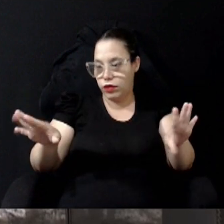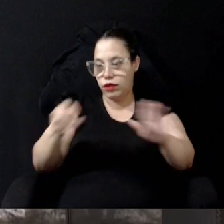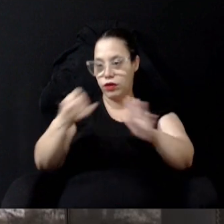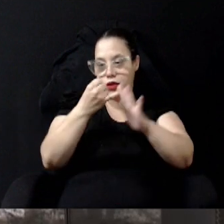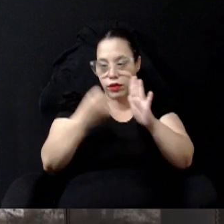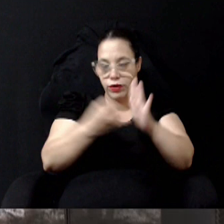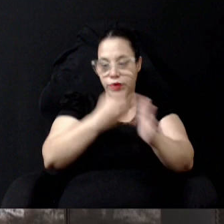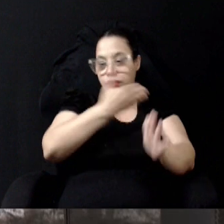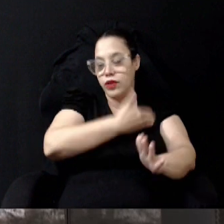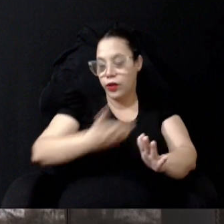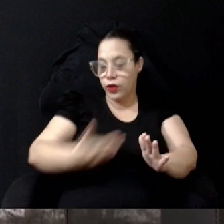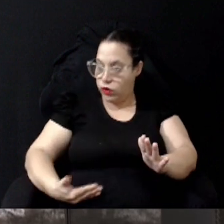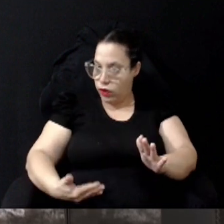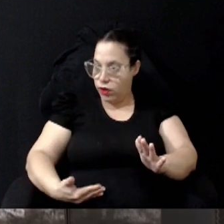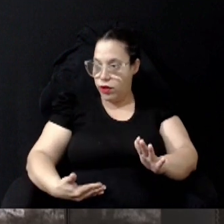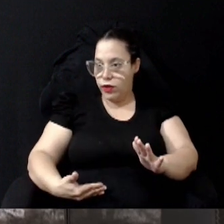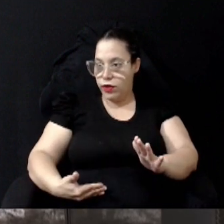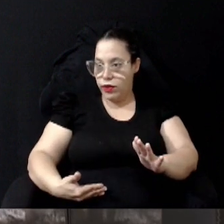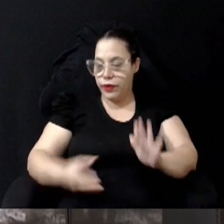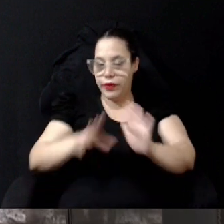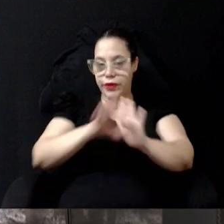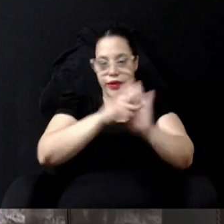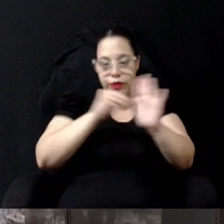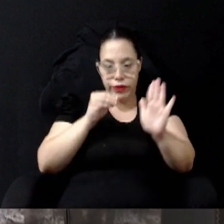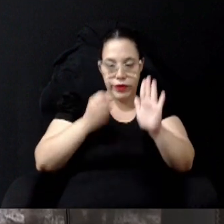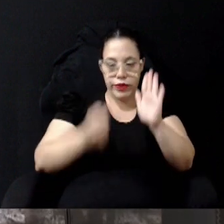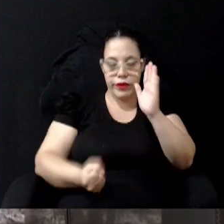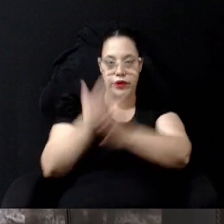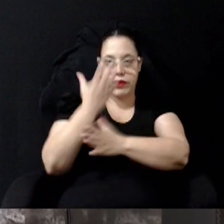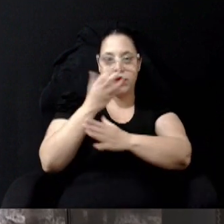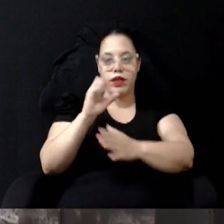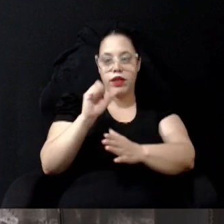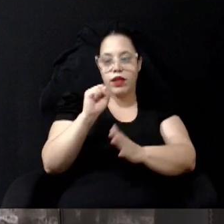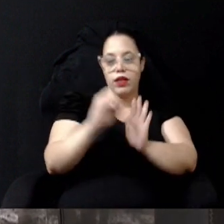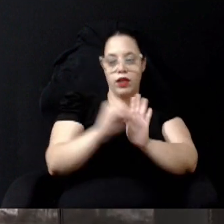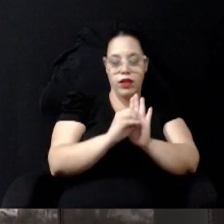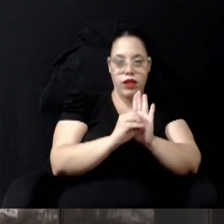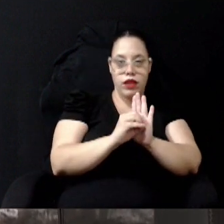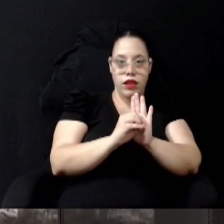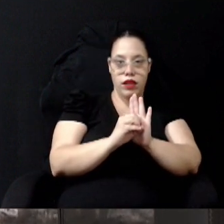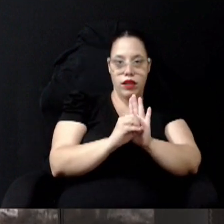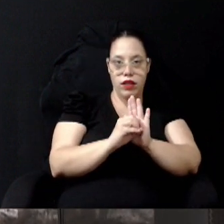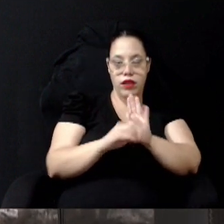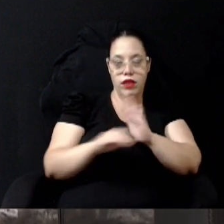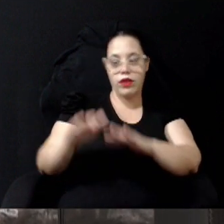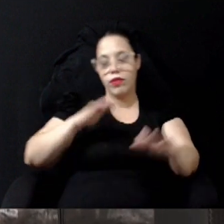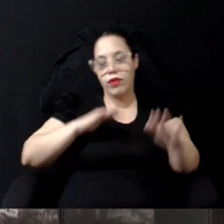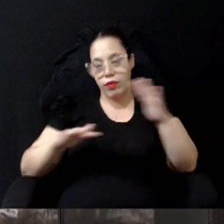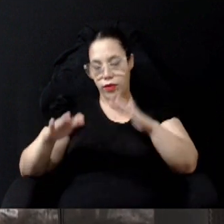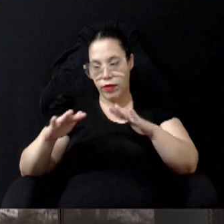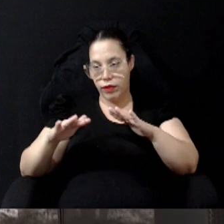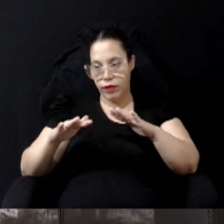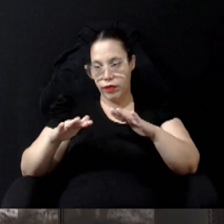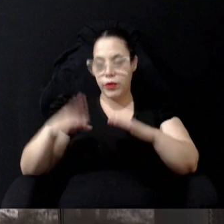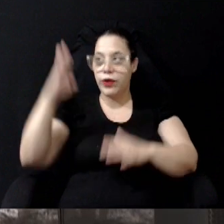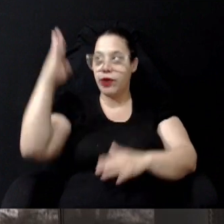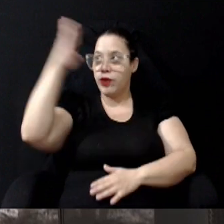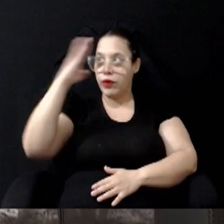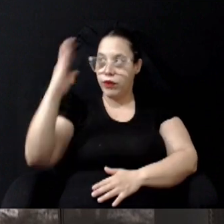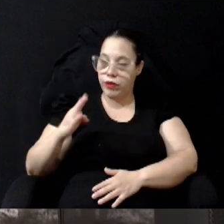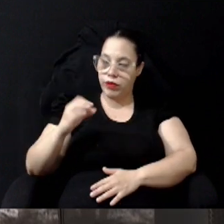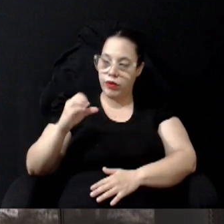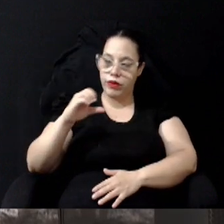governamentais. O modelo surgiu ainda nos anos 80 em países da América Latina e no Brasil na década